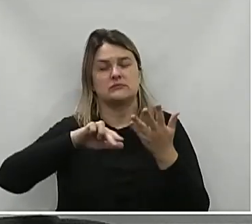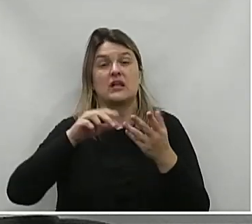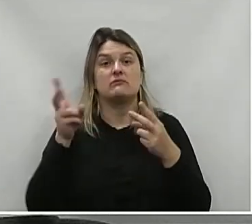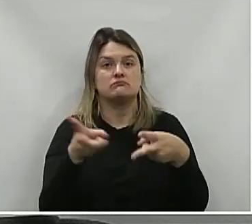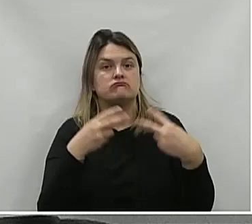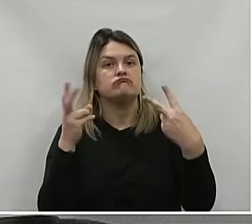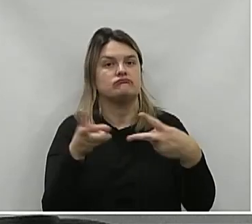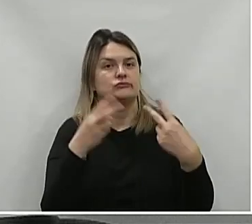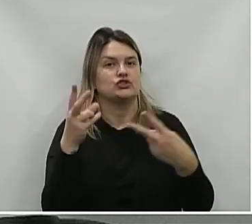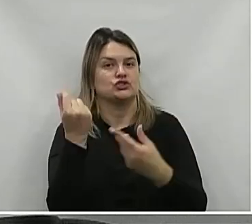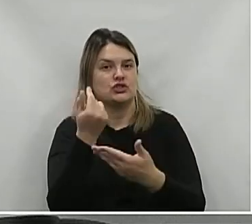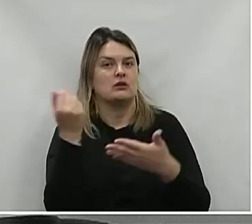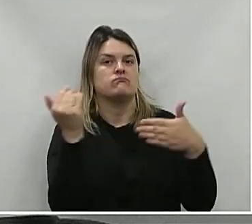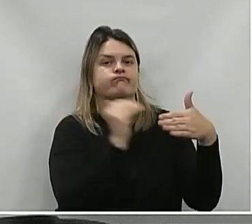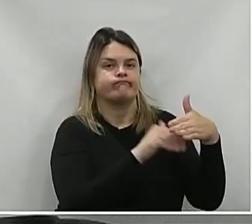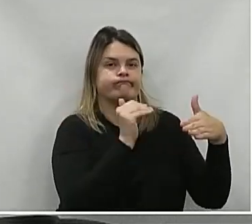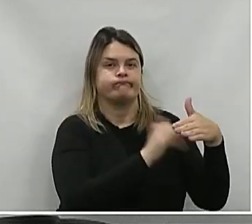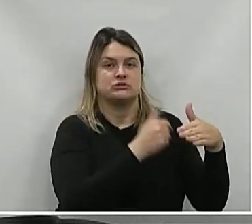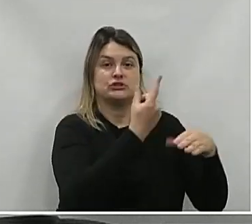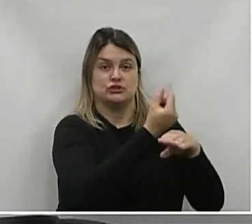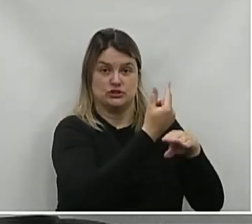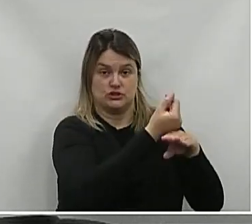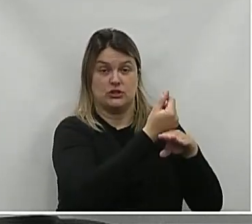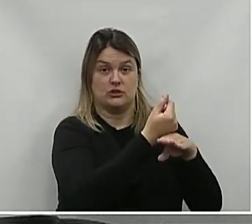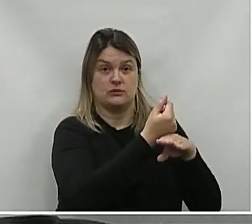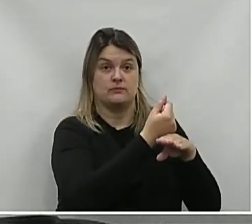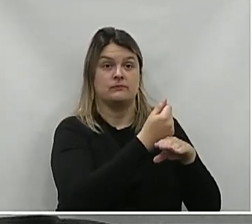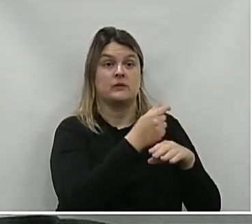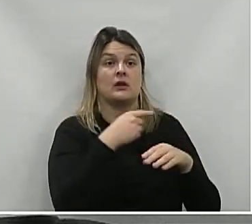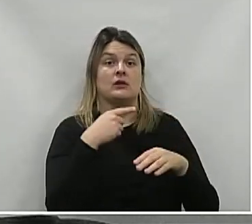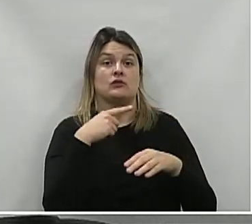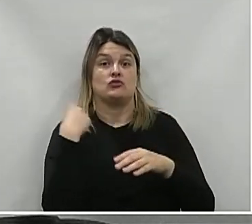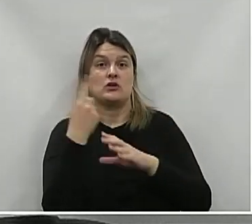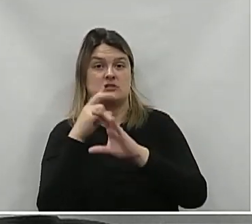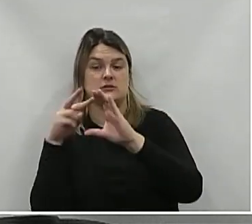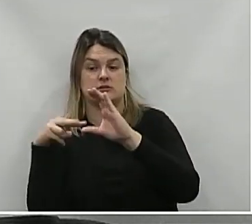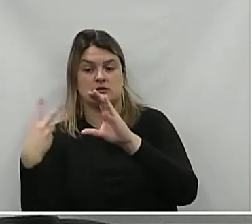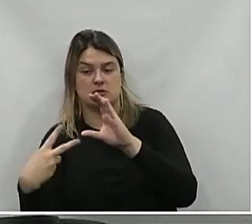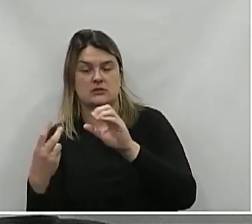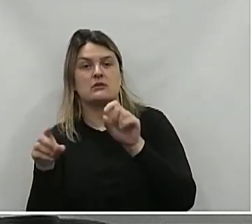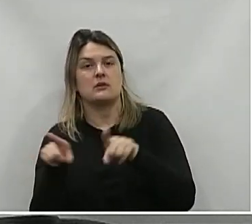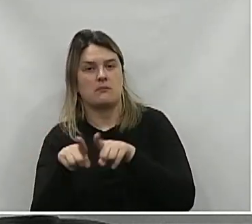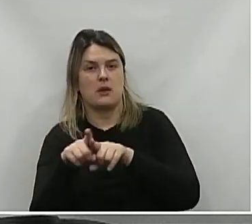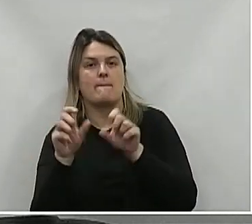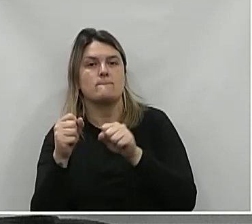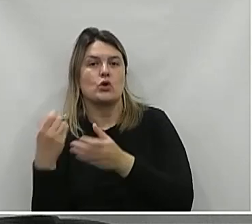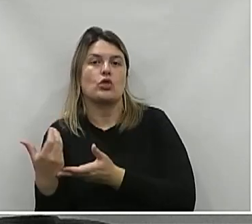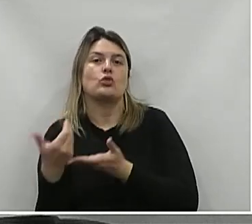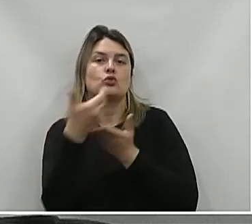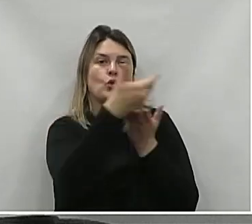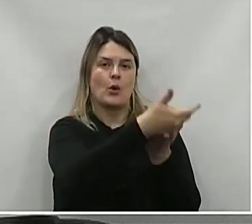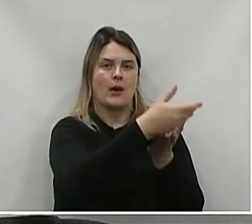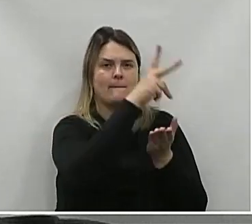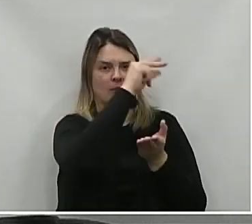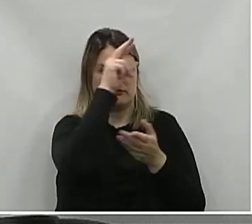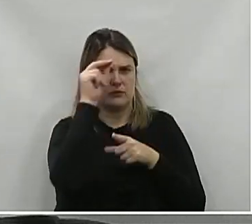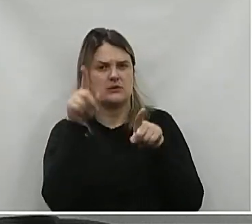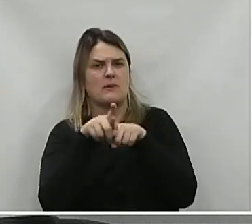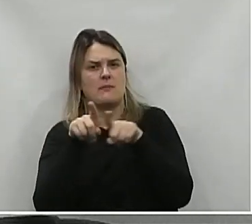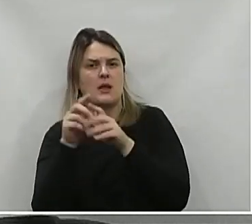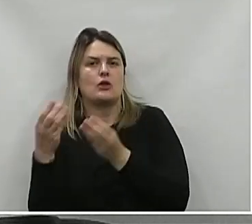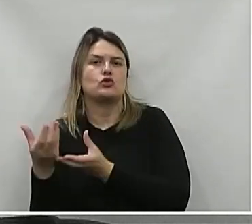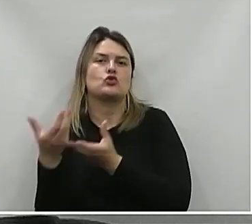município também, uma vez criando esse fundo, ele pode, a Câmara pode destinar para esse fundo, o município pode destinar para esse